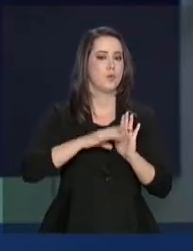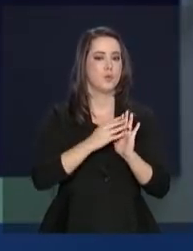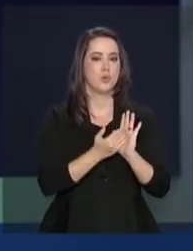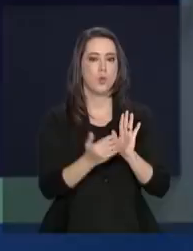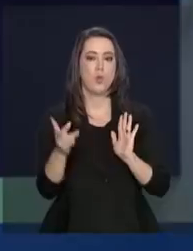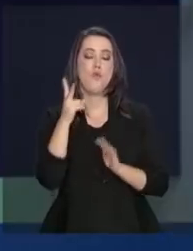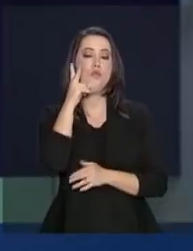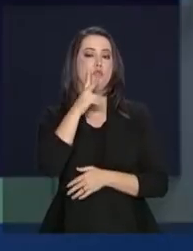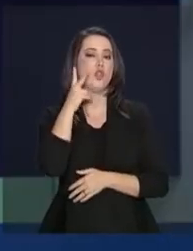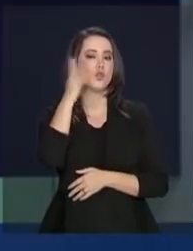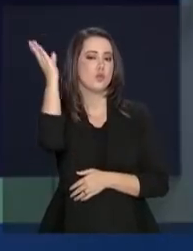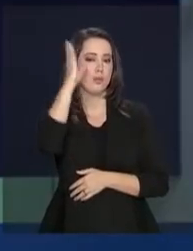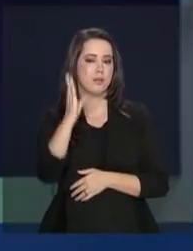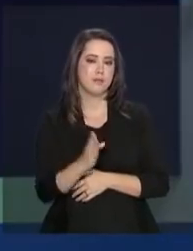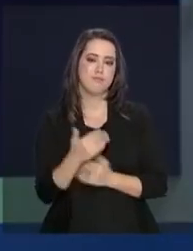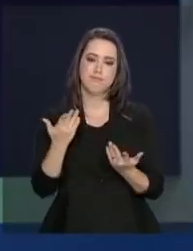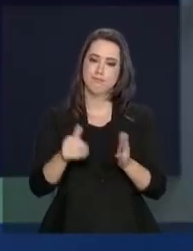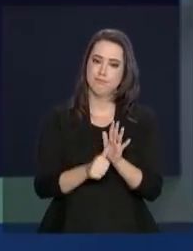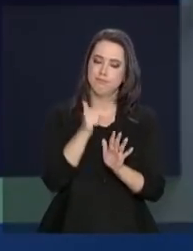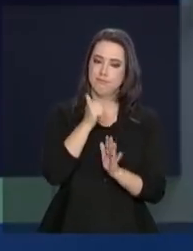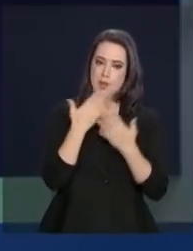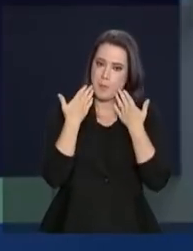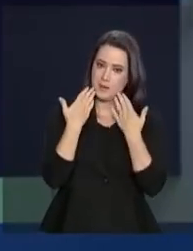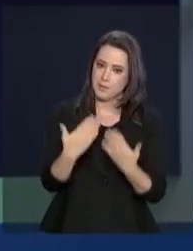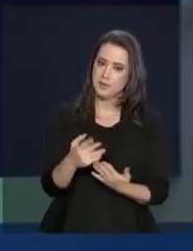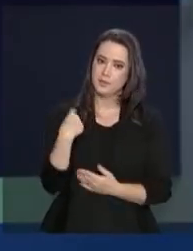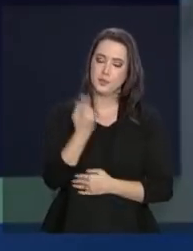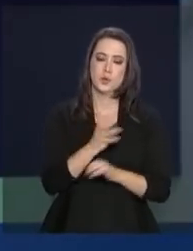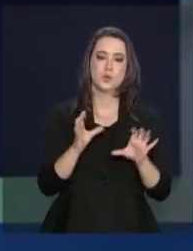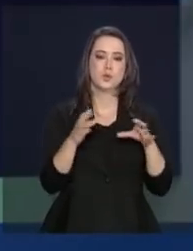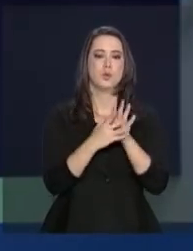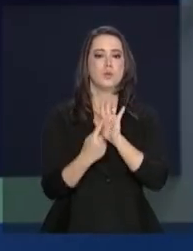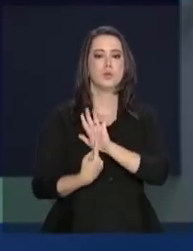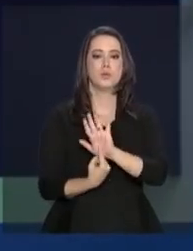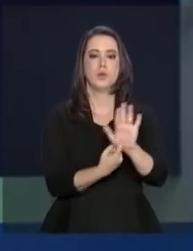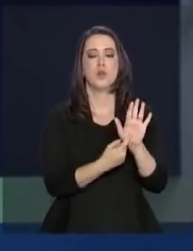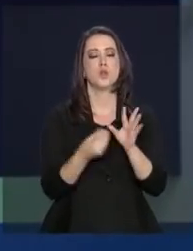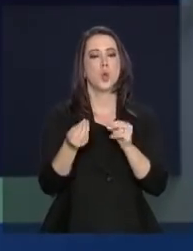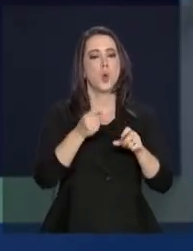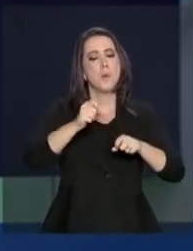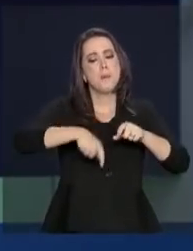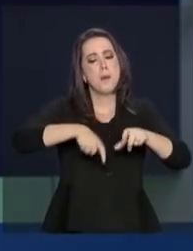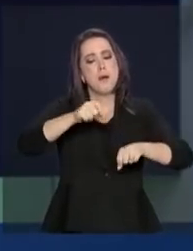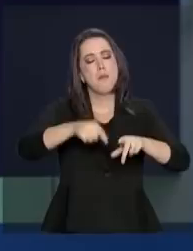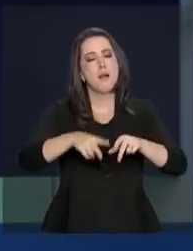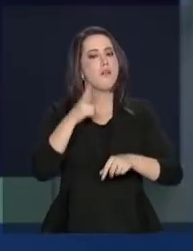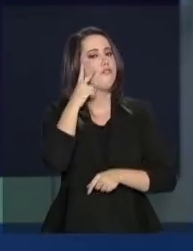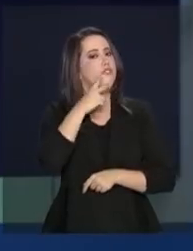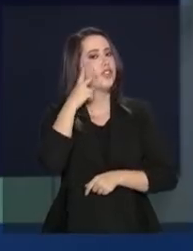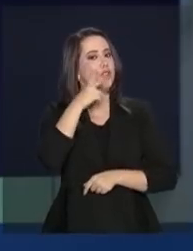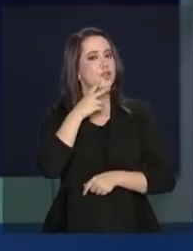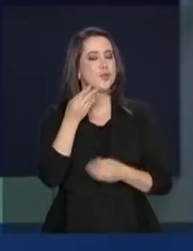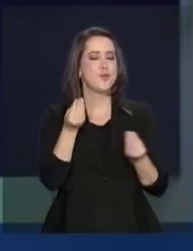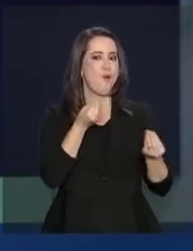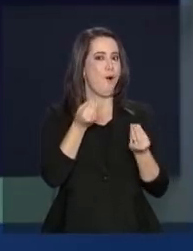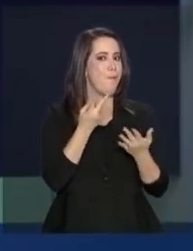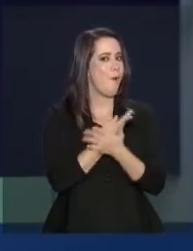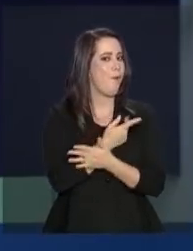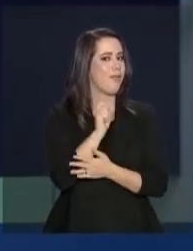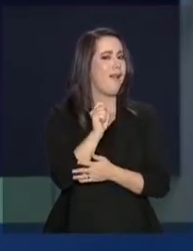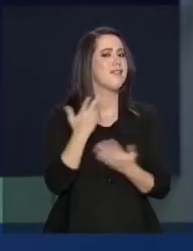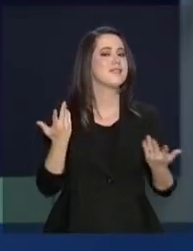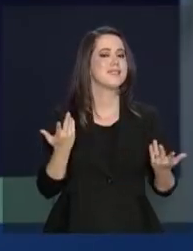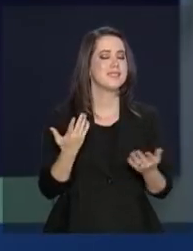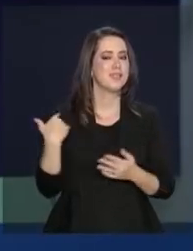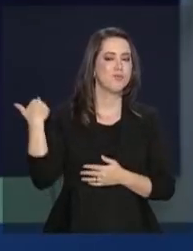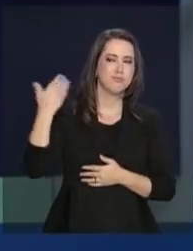série vinhos do brasil neste primeiro episódio a nossa equipe mostra a produção de vinhos na serra gaúcha uma tradição que começou com